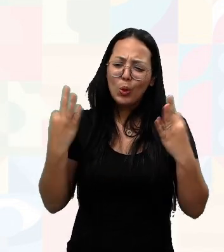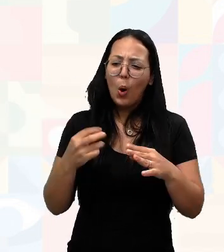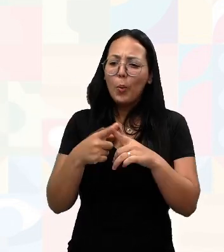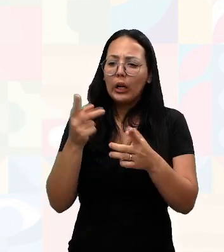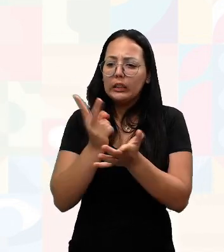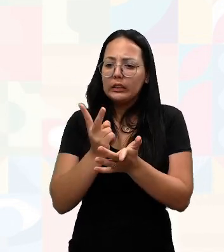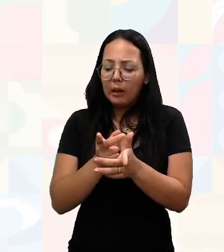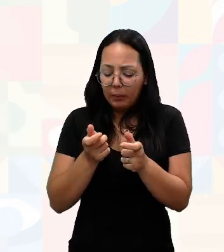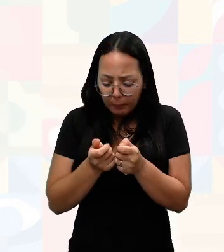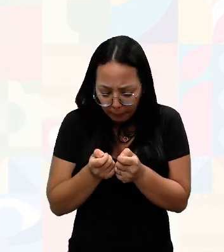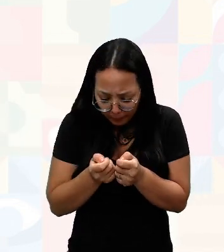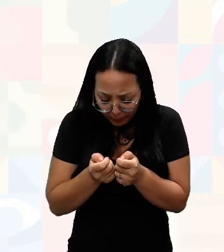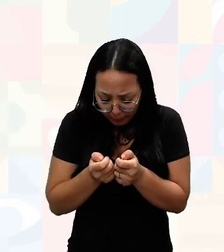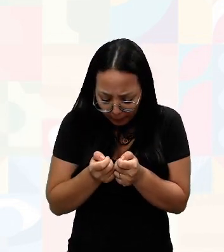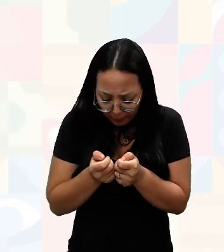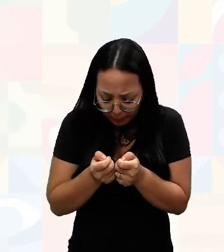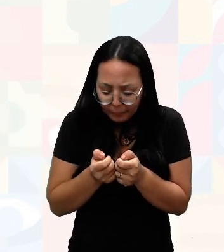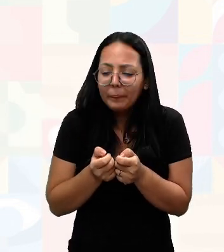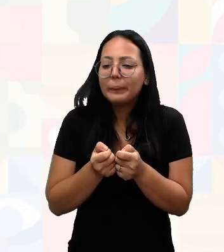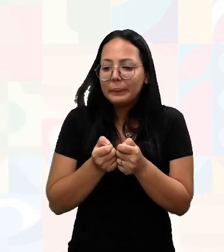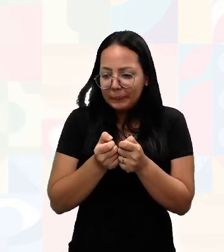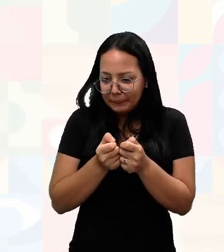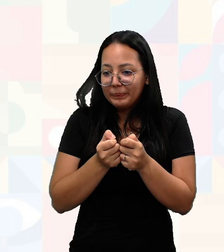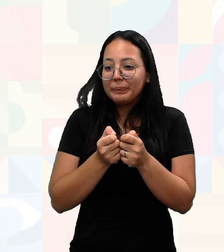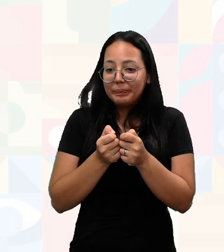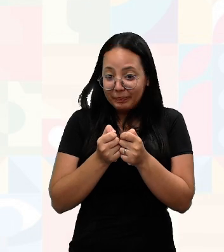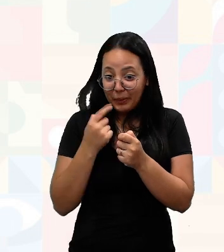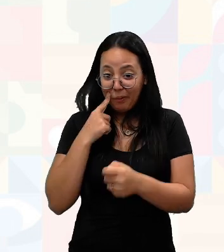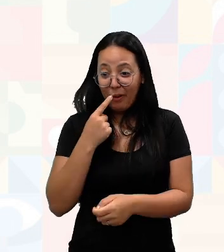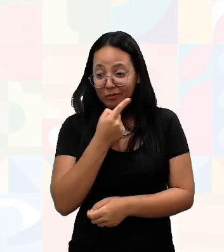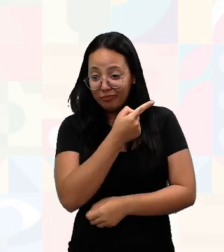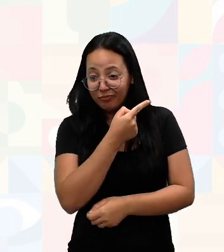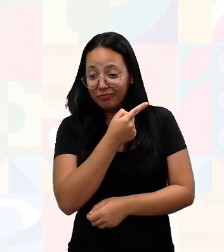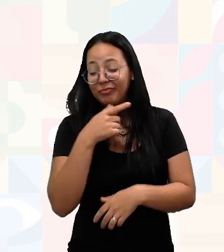tá? Então, aqui é um dos maiores vilões